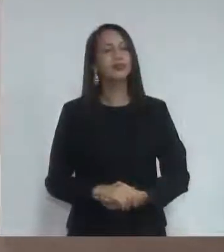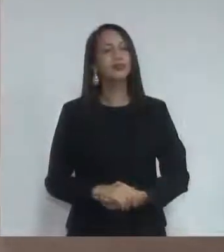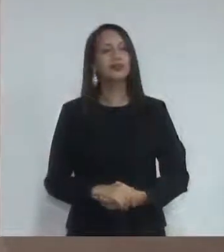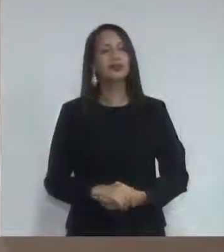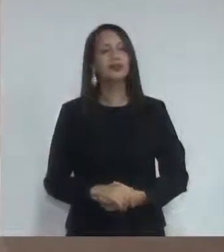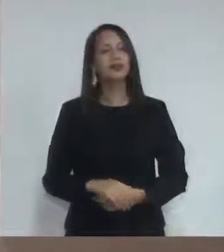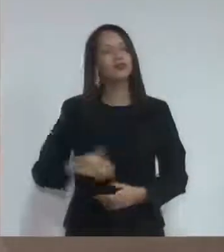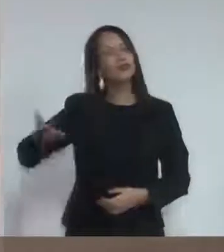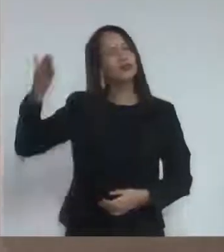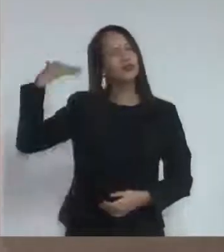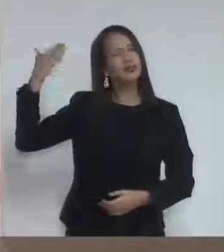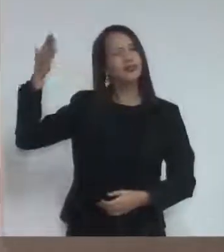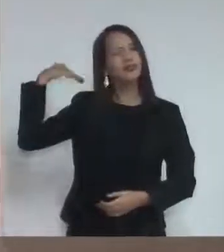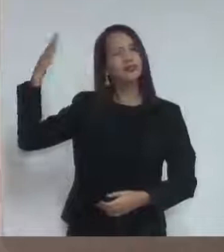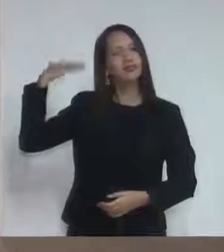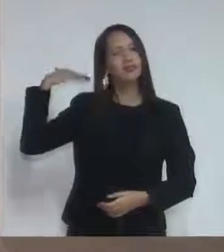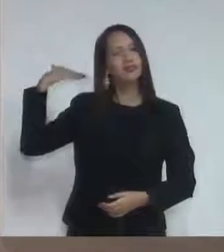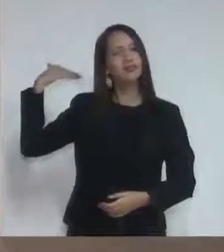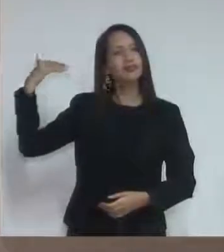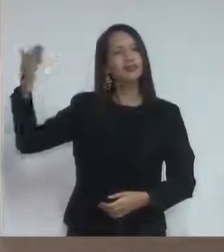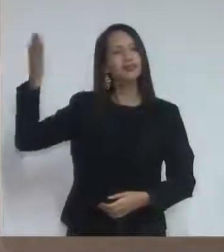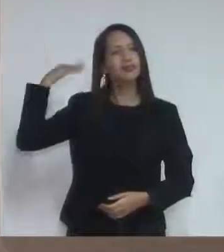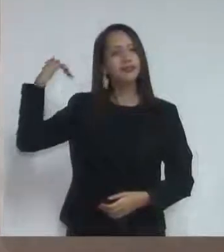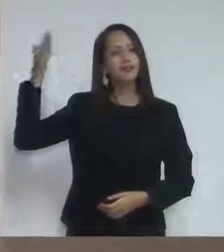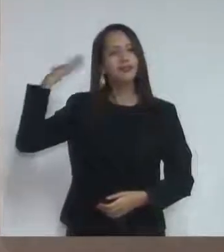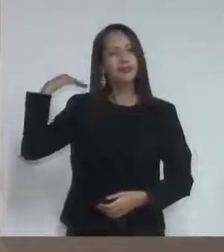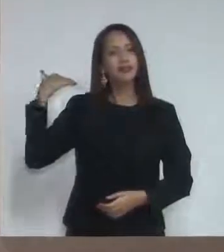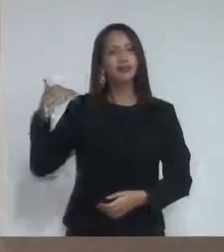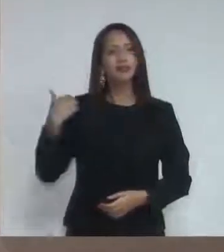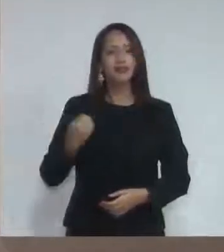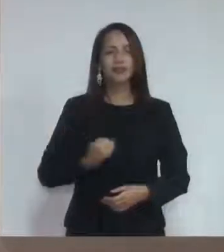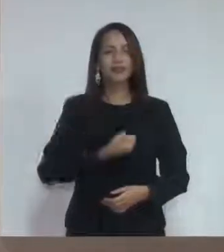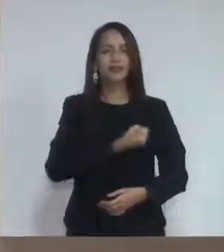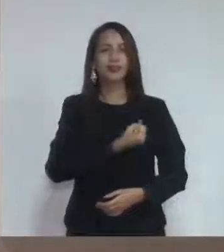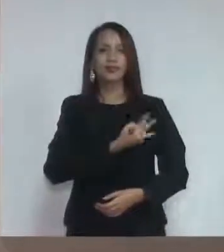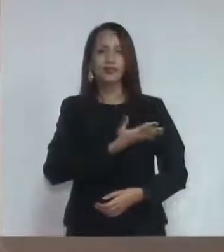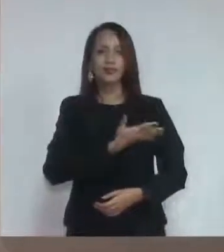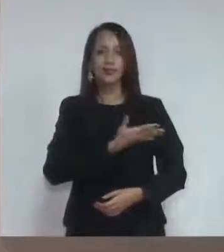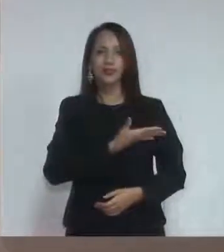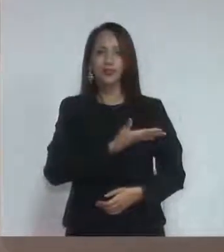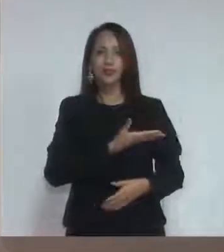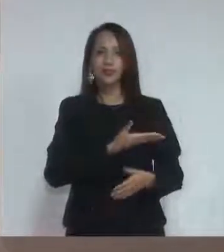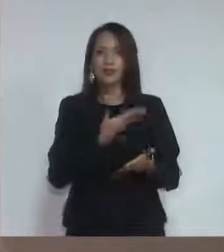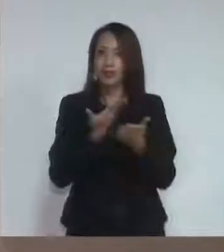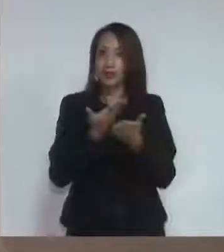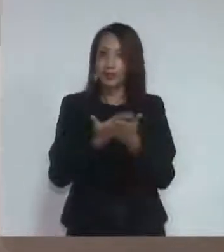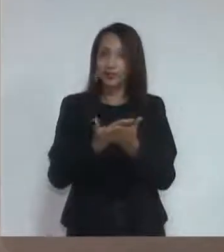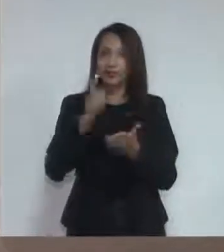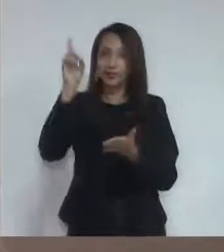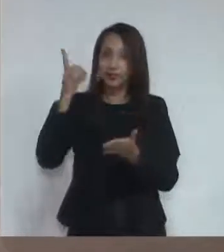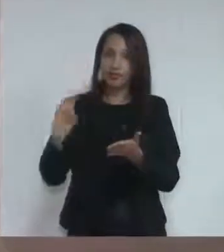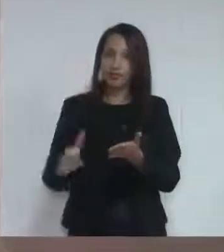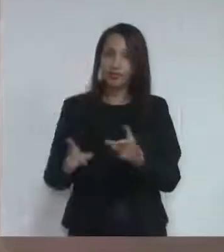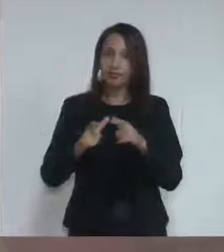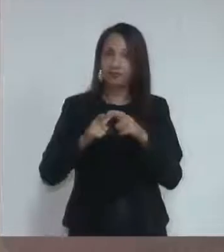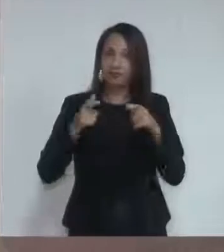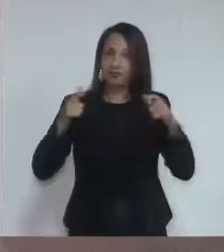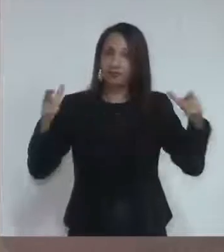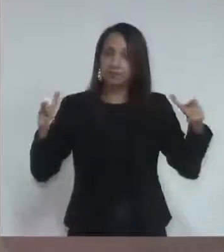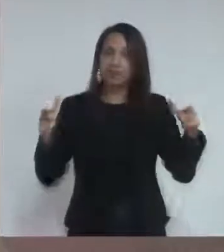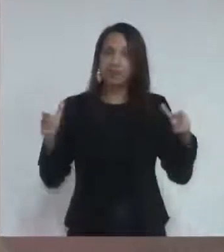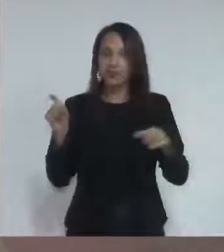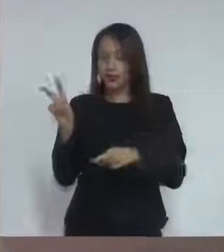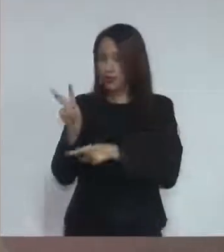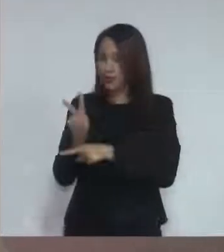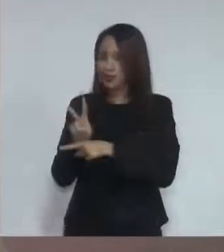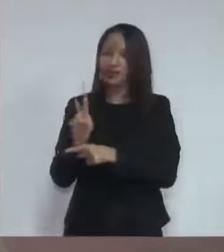nos últimos anos, abre aspas, não é? Nos últimos anos, o número de estudantes com deficiência mais do que dobrou. E a presença de um cuidador para apoio